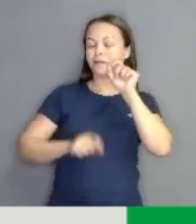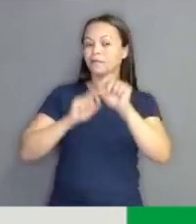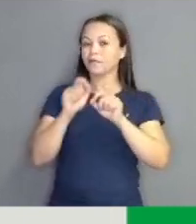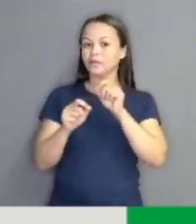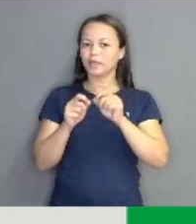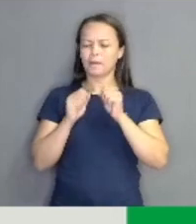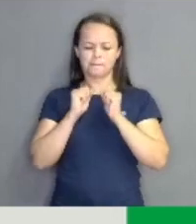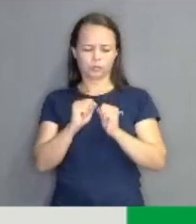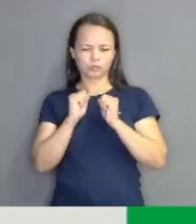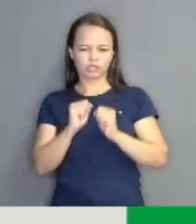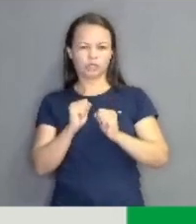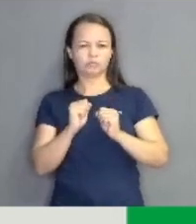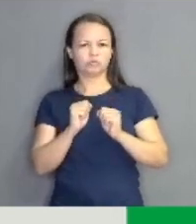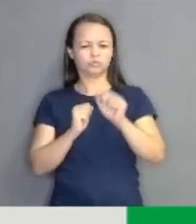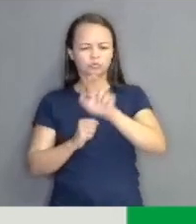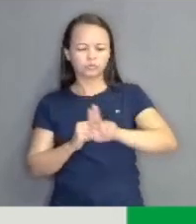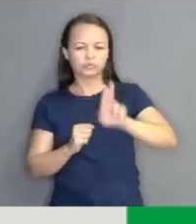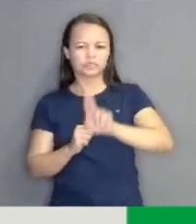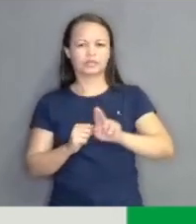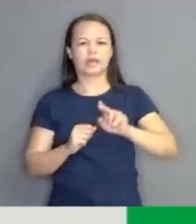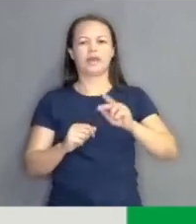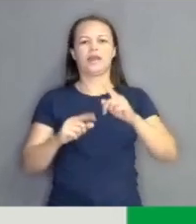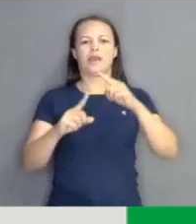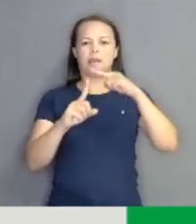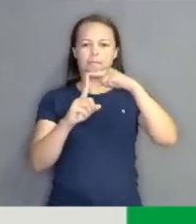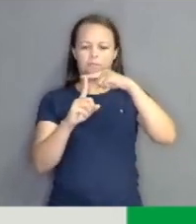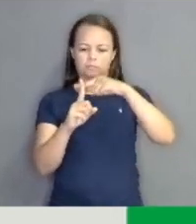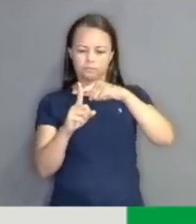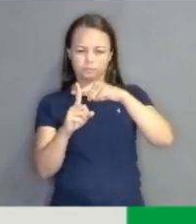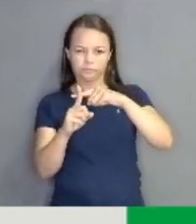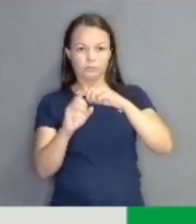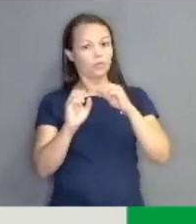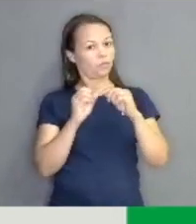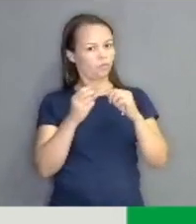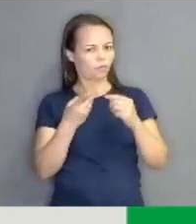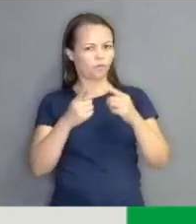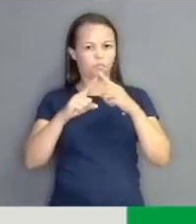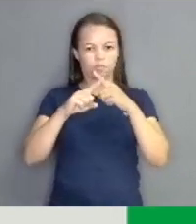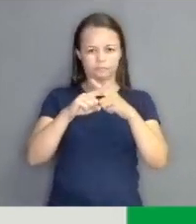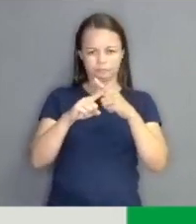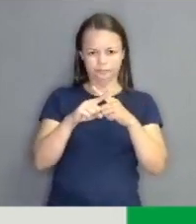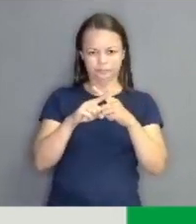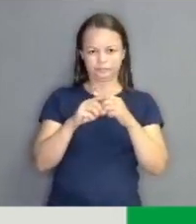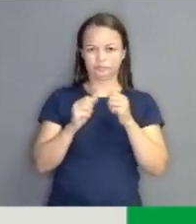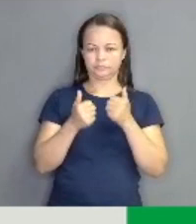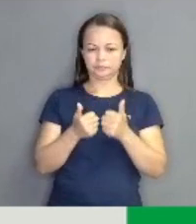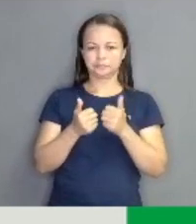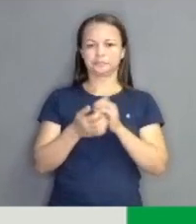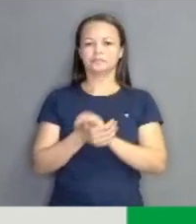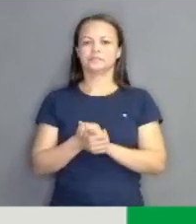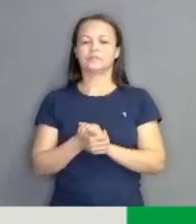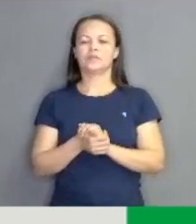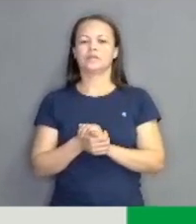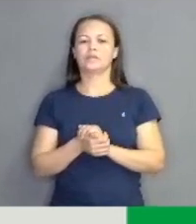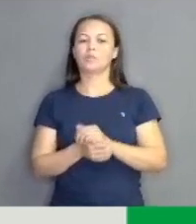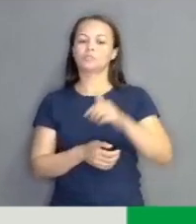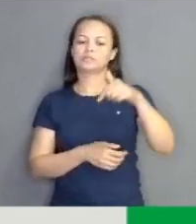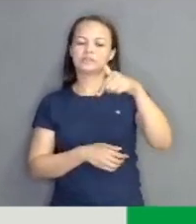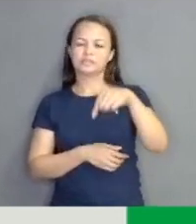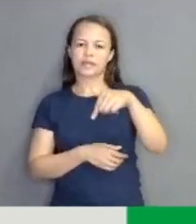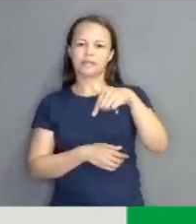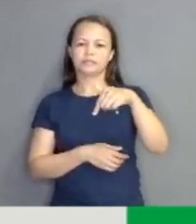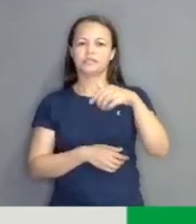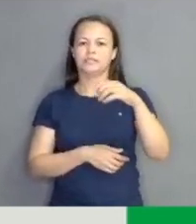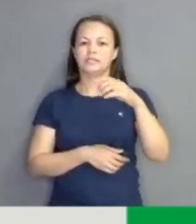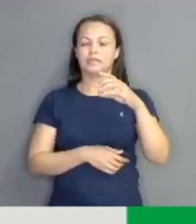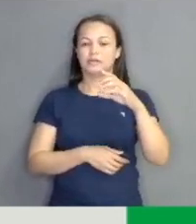usar a multiplicação ou a adição, tá? 7 dezenas,